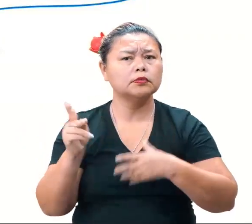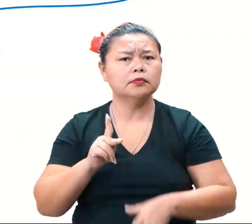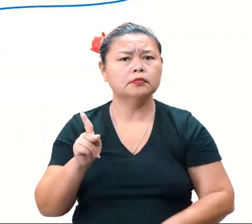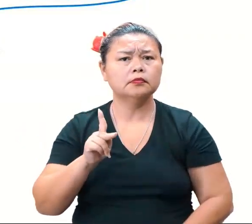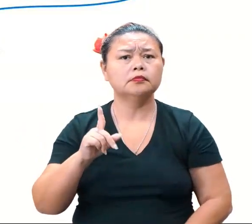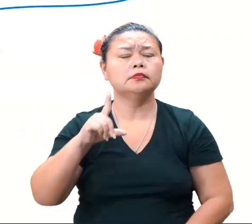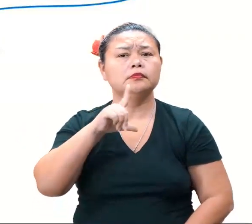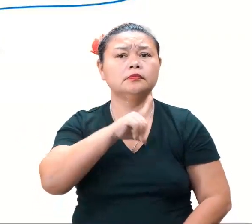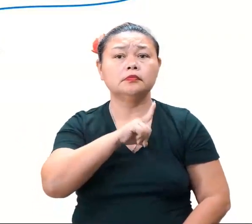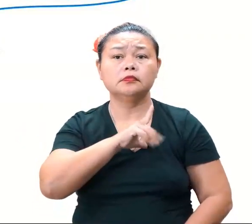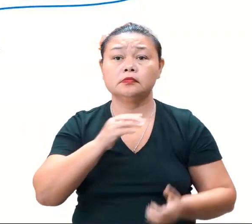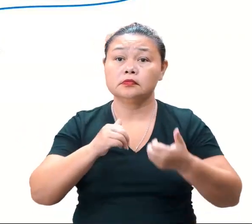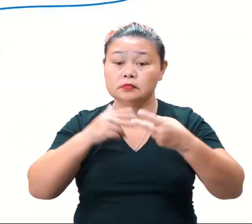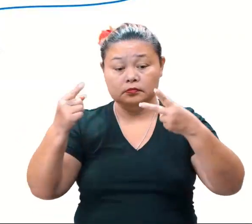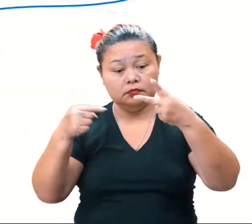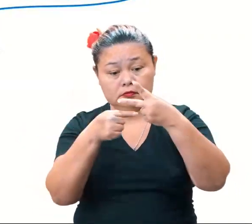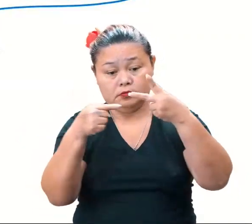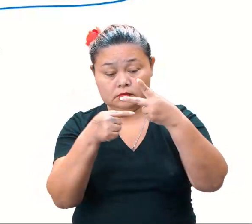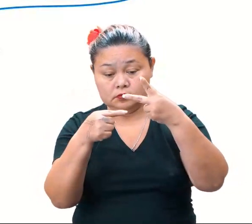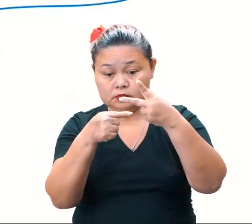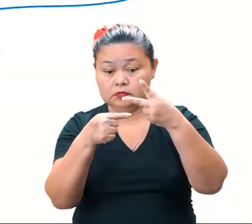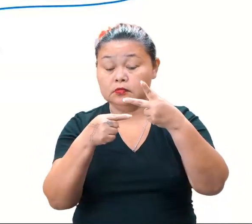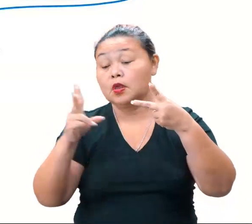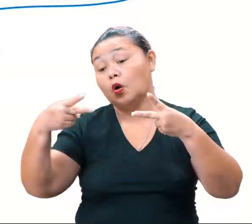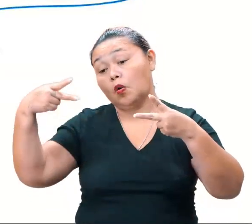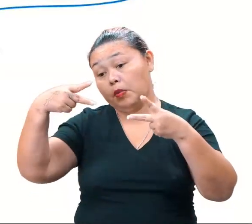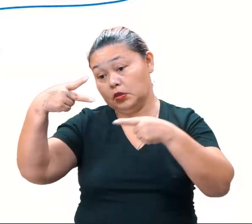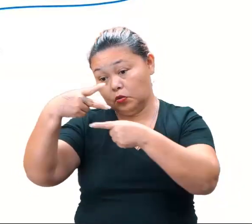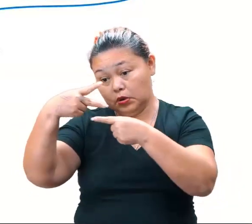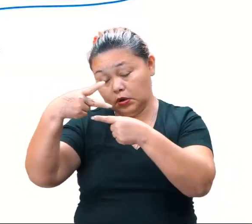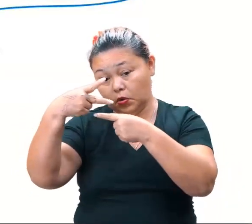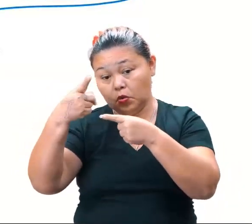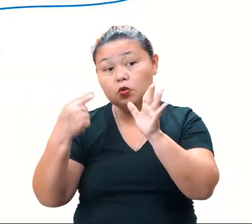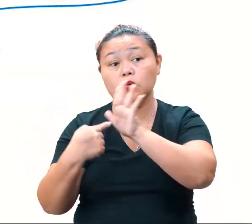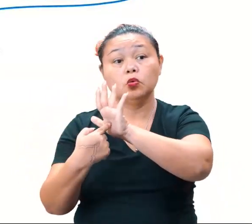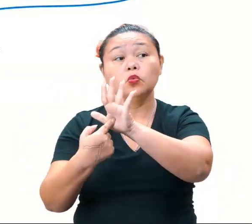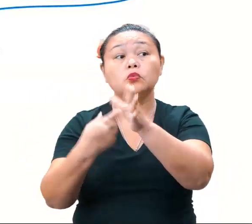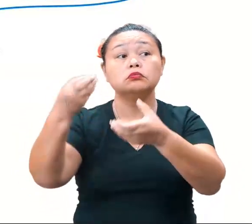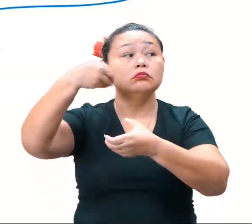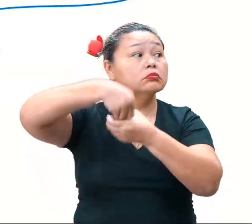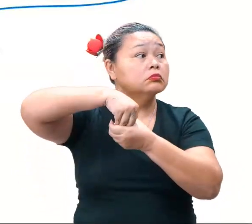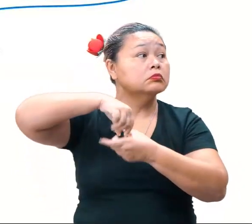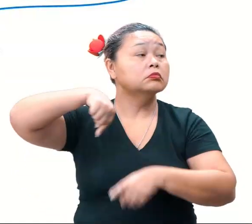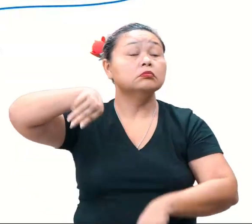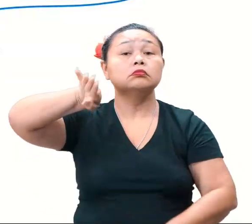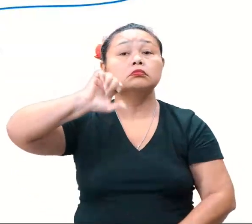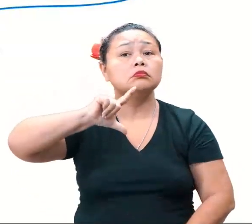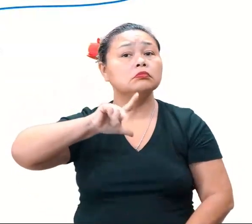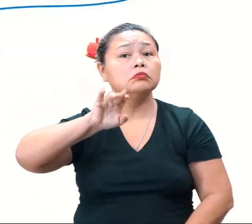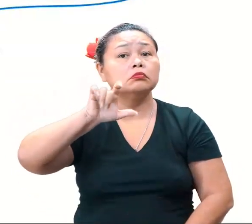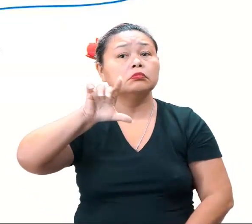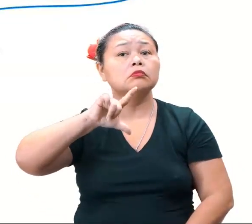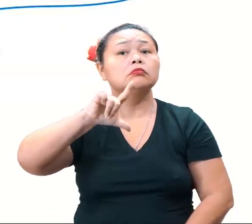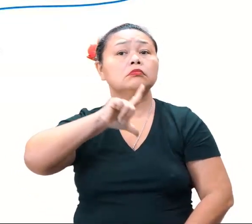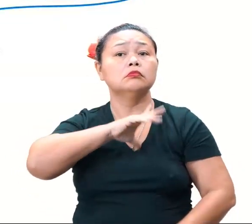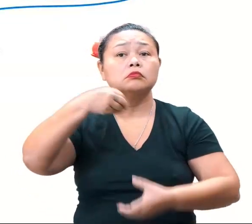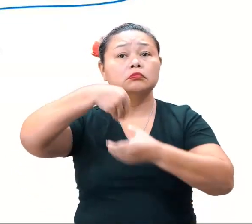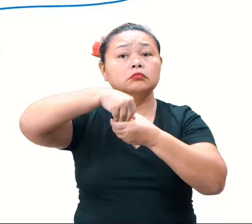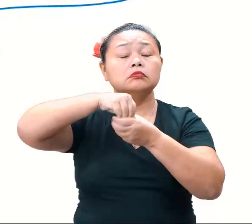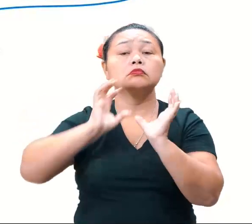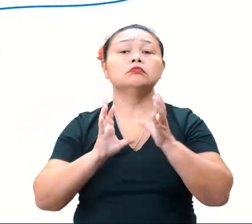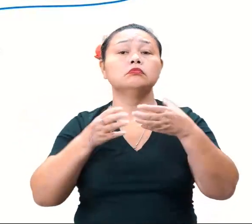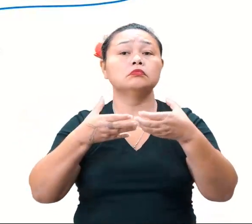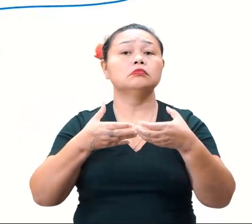for maior ou igual ou menor ou igual, indica que esse elemento pertence ao conjunto.